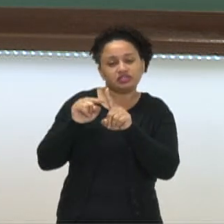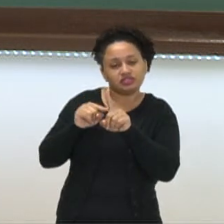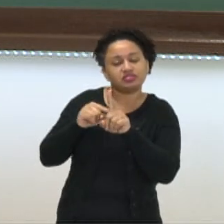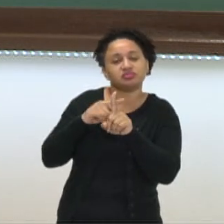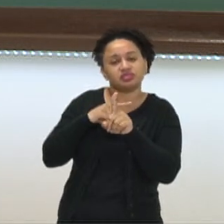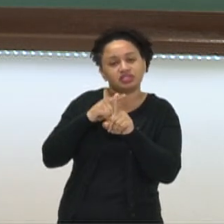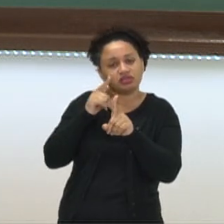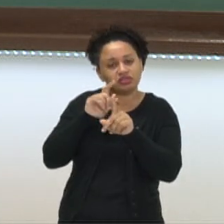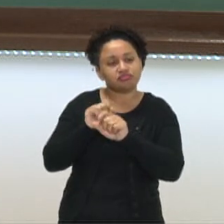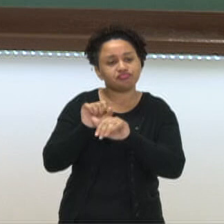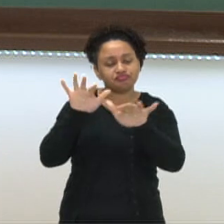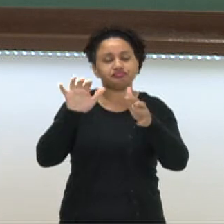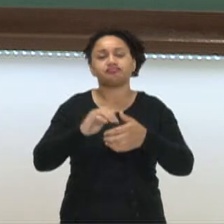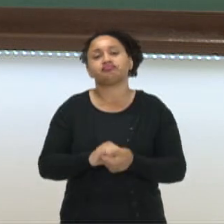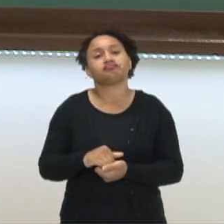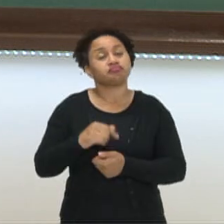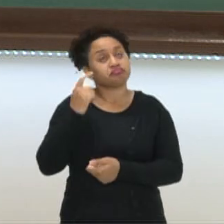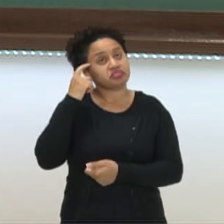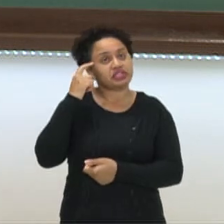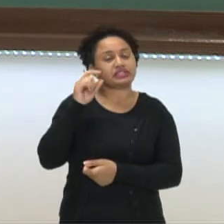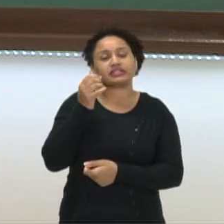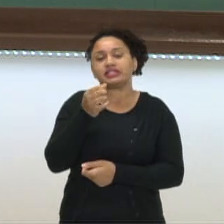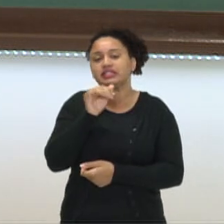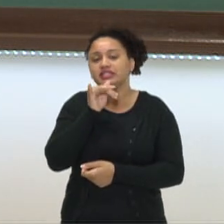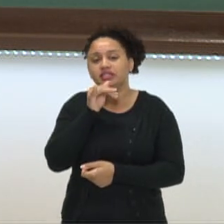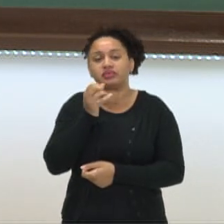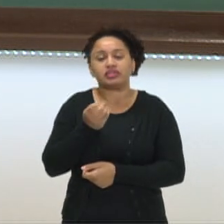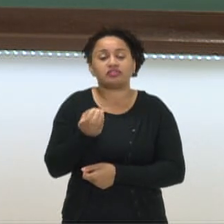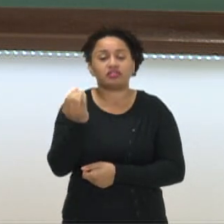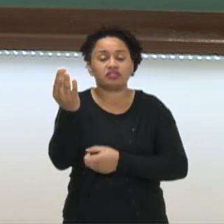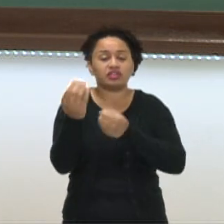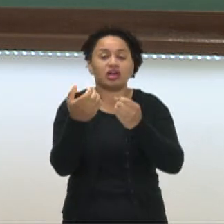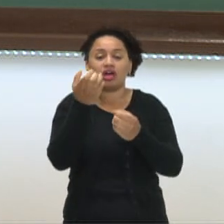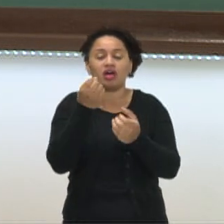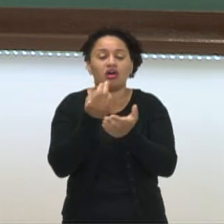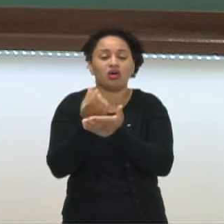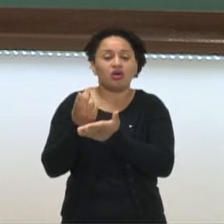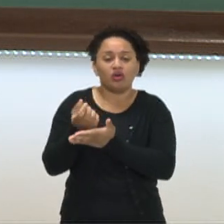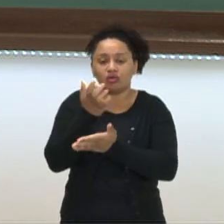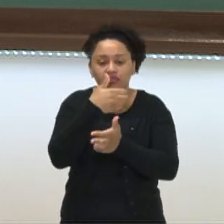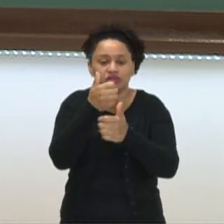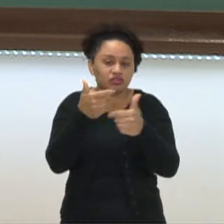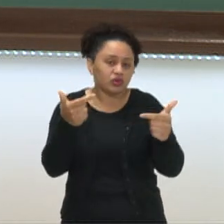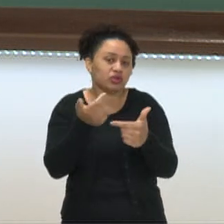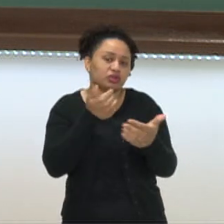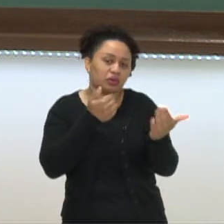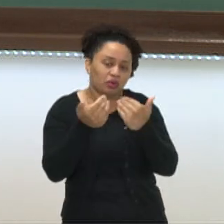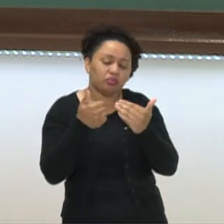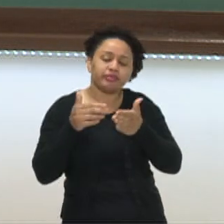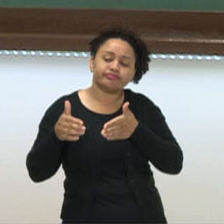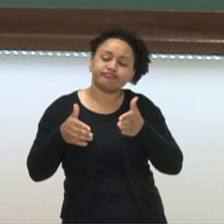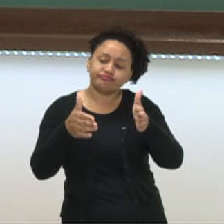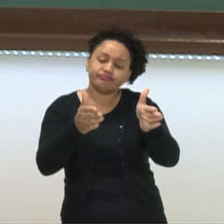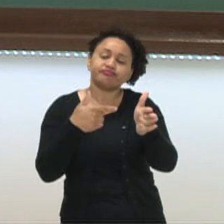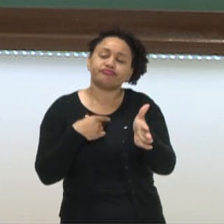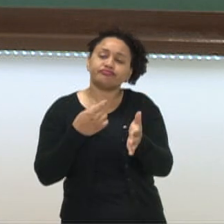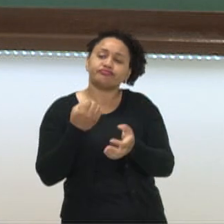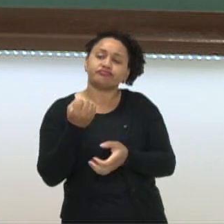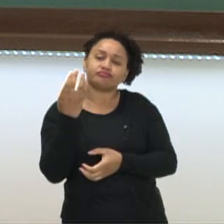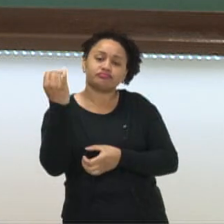ficam propagadas. Imagina você vai viajar, compra umas frutas ali para comer, né, no caminho ali na